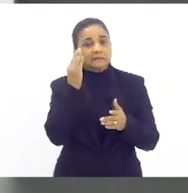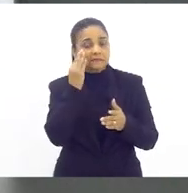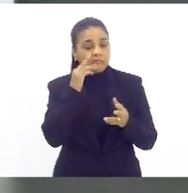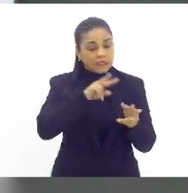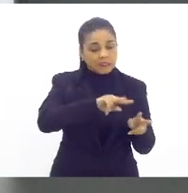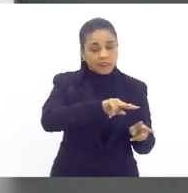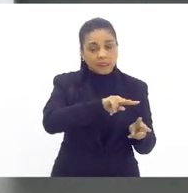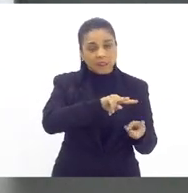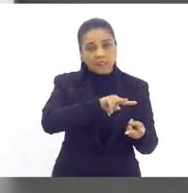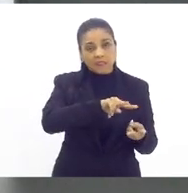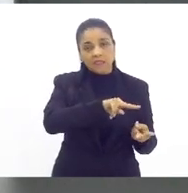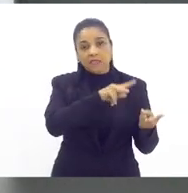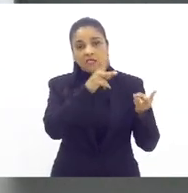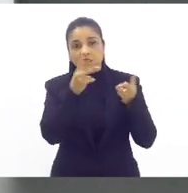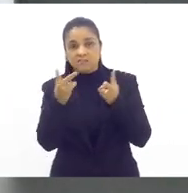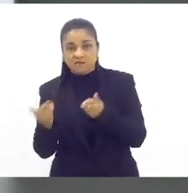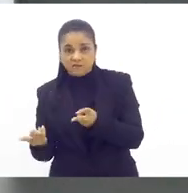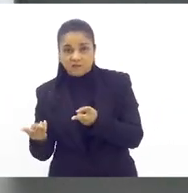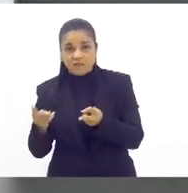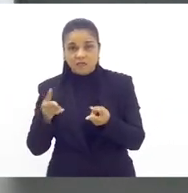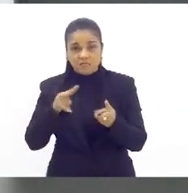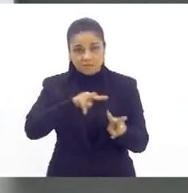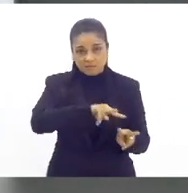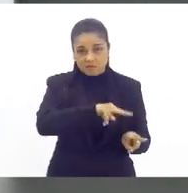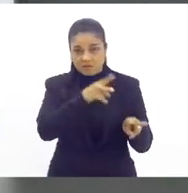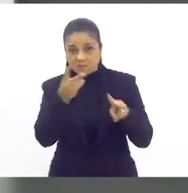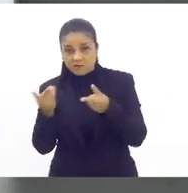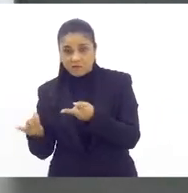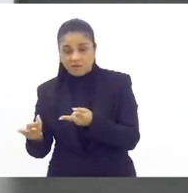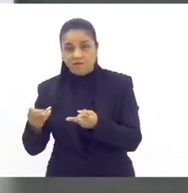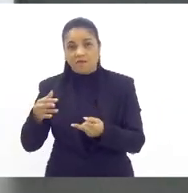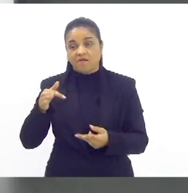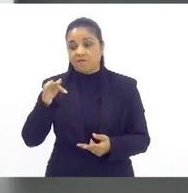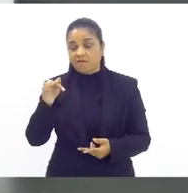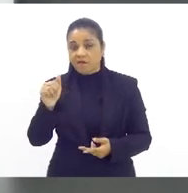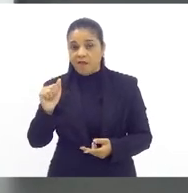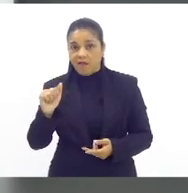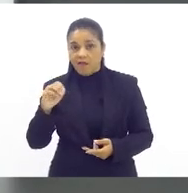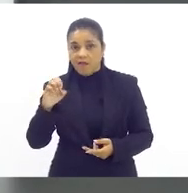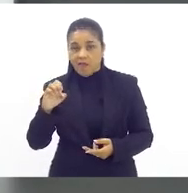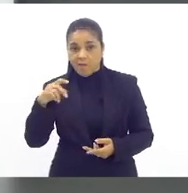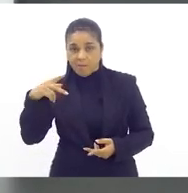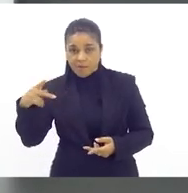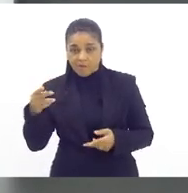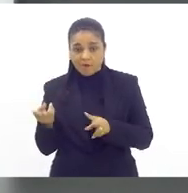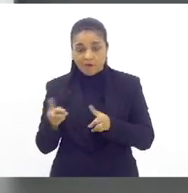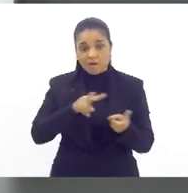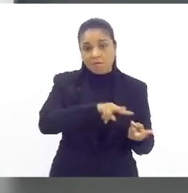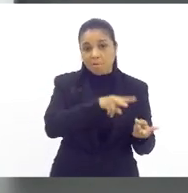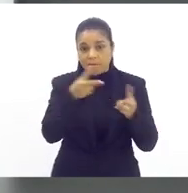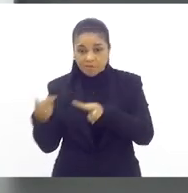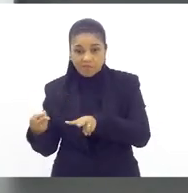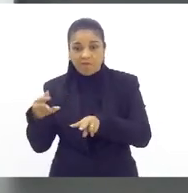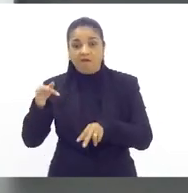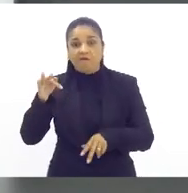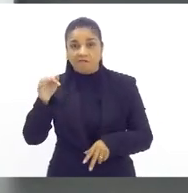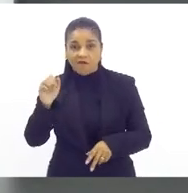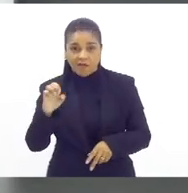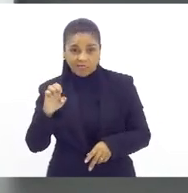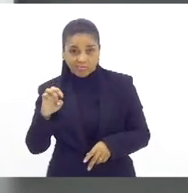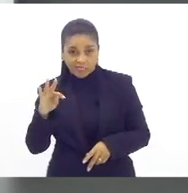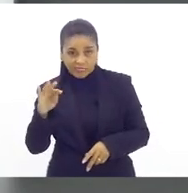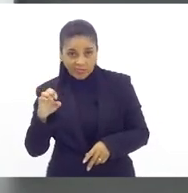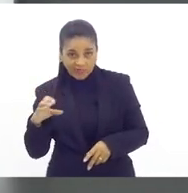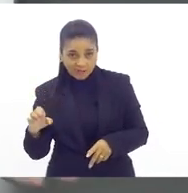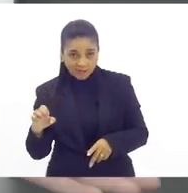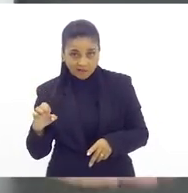transferência dos servidores da FAE para FAETEC O Sindicato dos Profissionais de educação